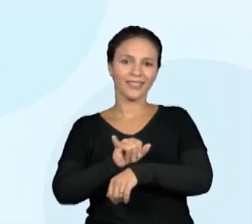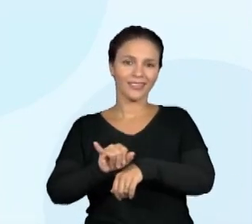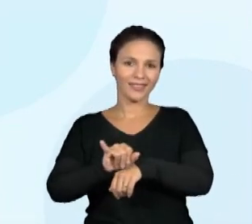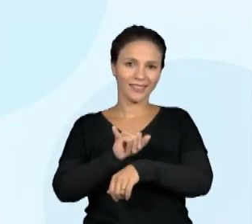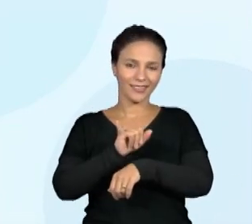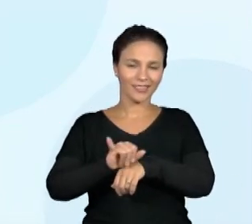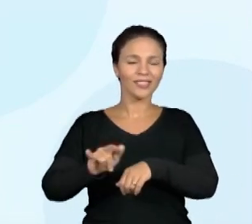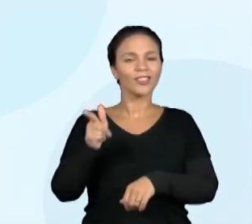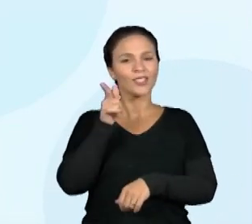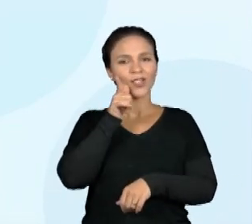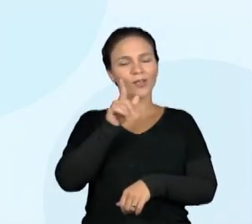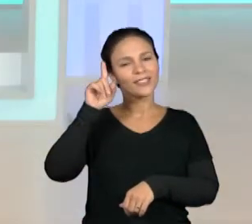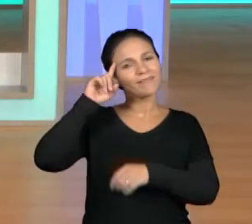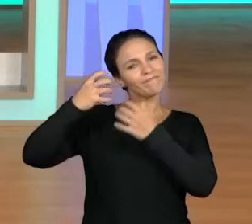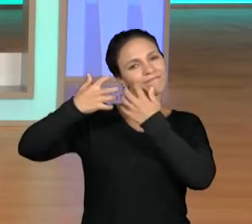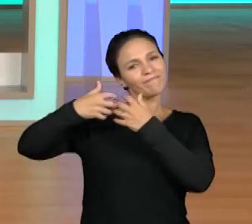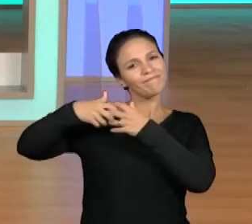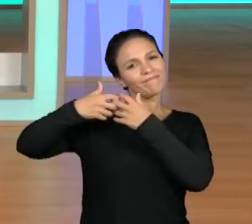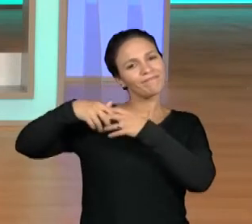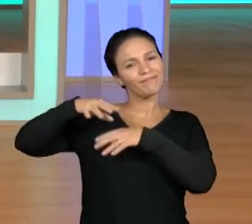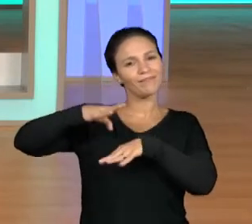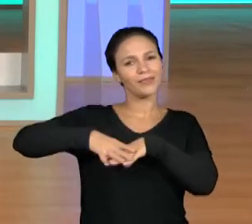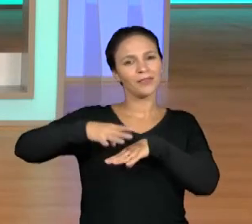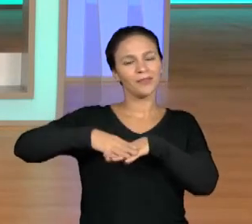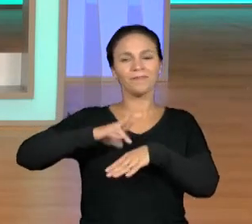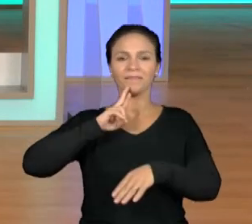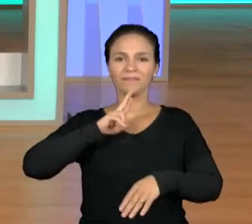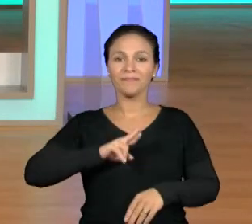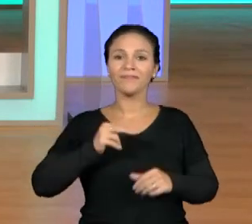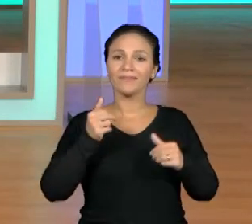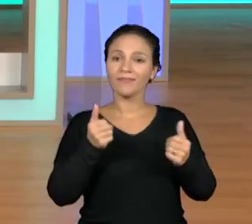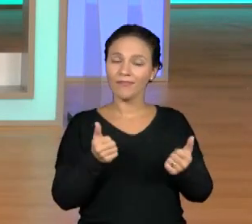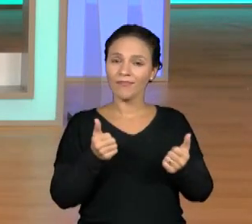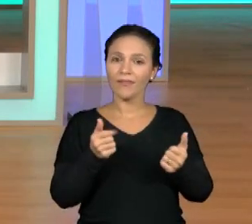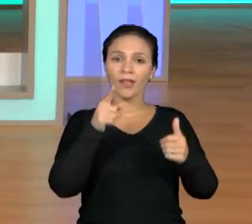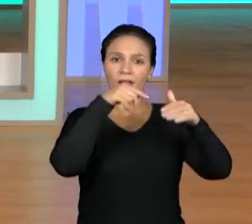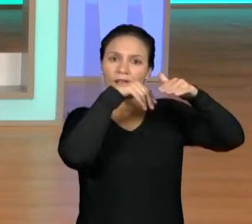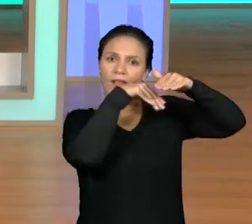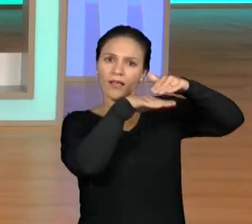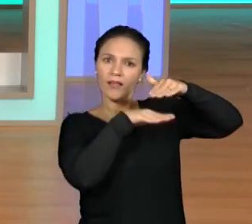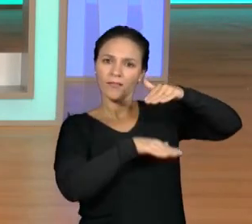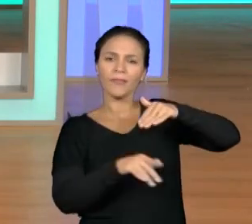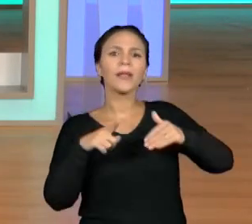numa situação problema. A gente vai ficando por aqui. No repositório de